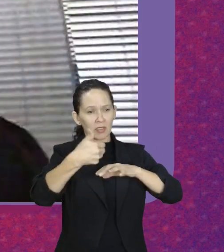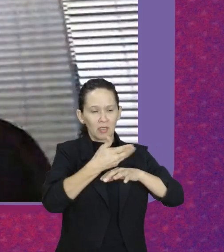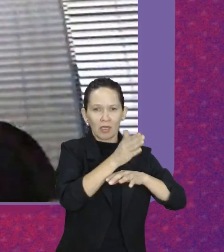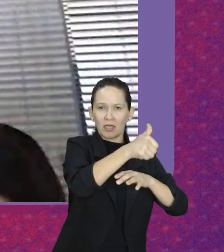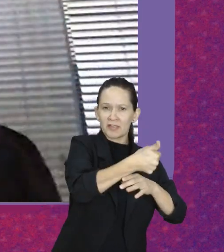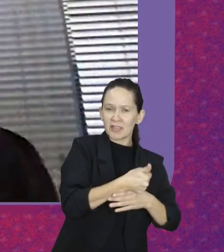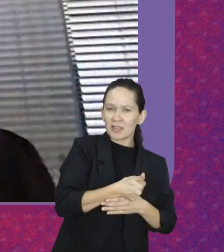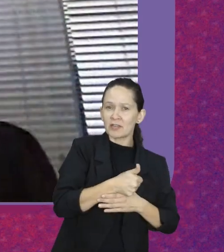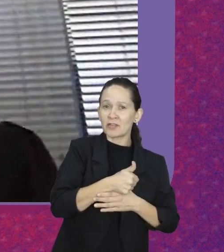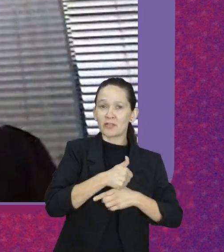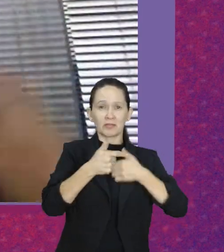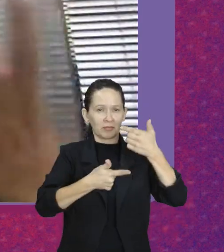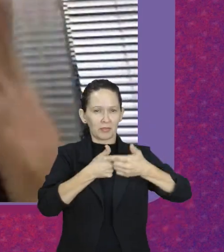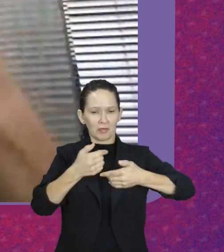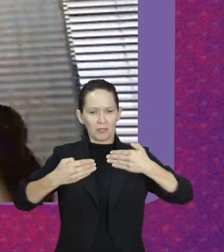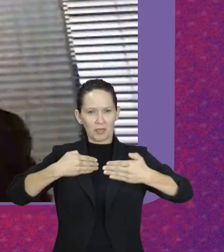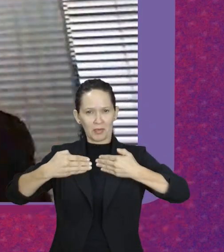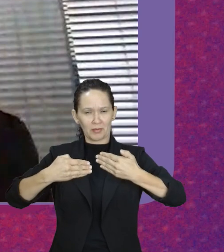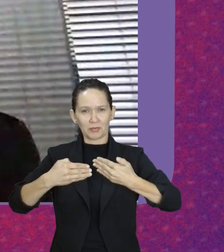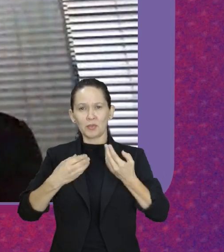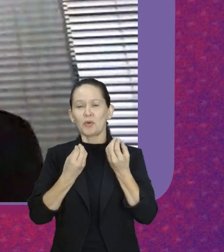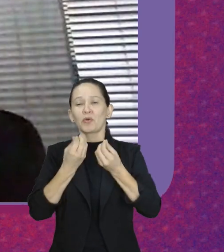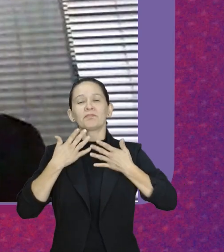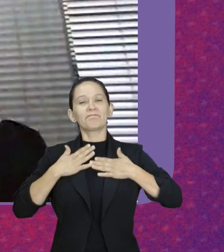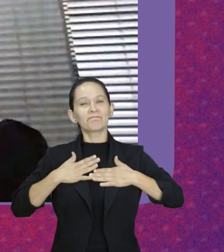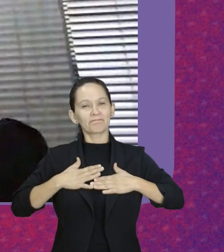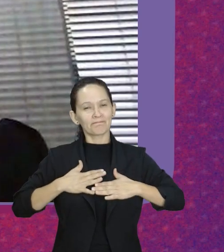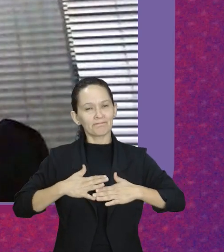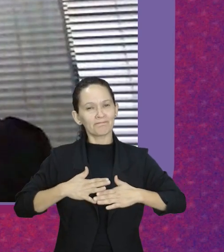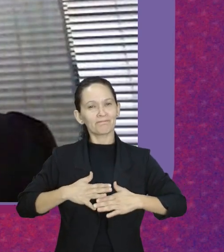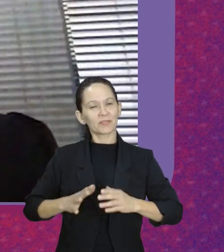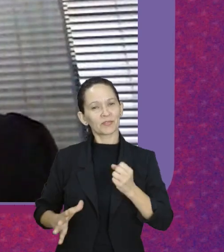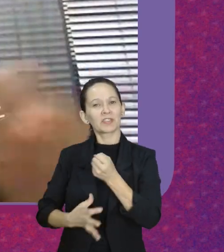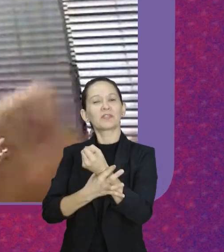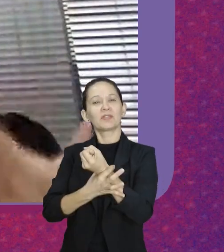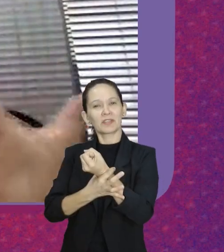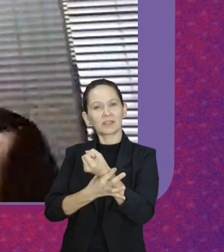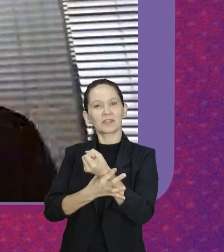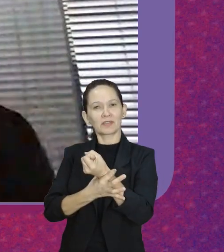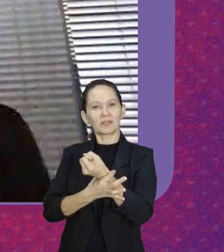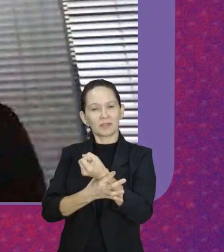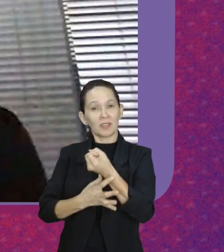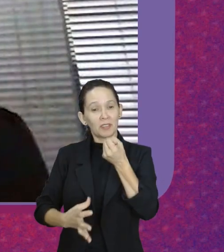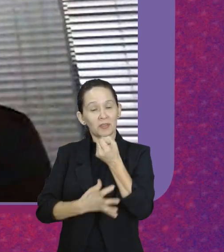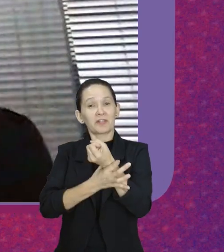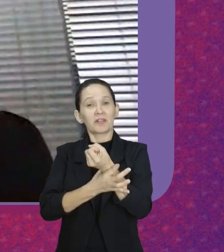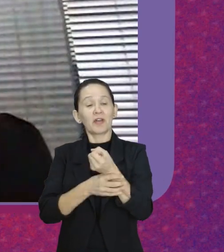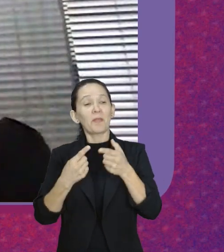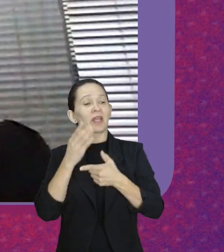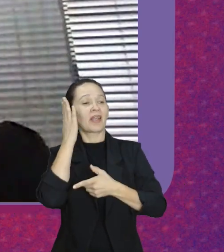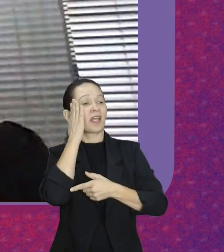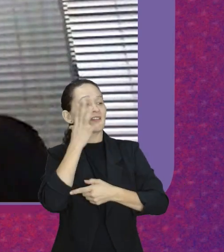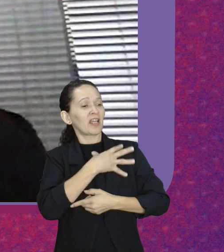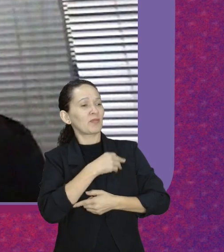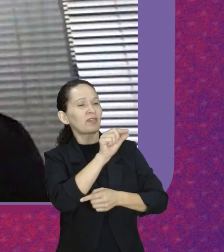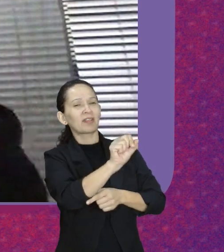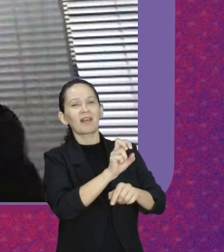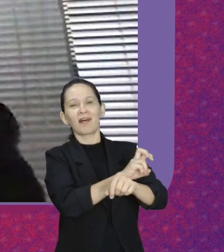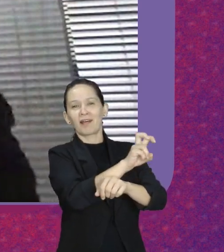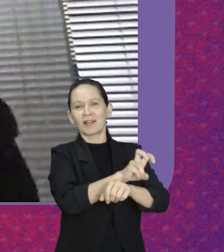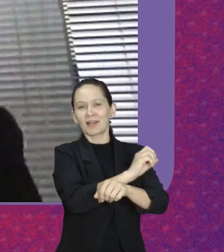no mundo do trabalho, com tranquilidade, né, com a tranquilidade de saber que seus filhos, né, estão